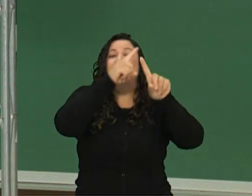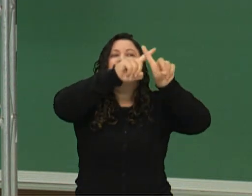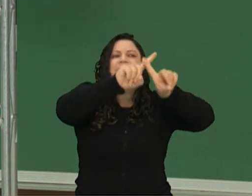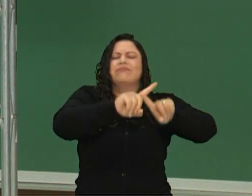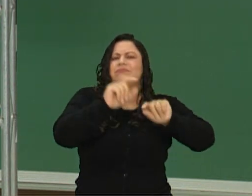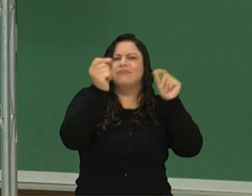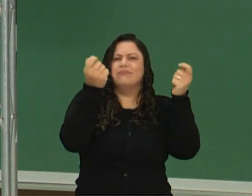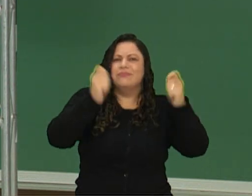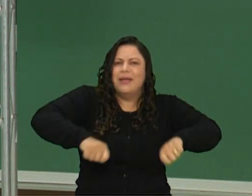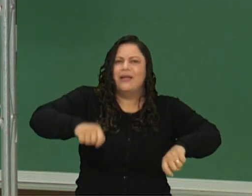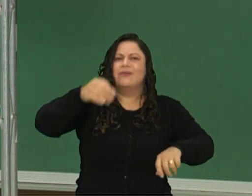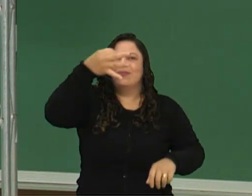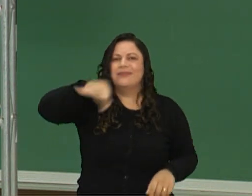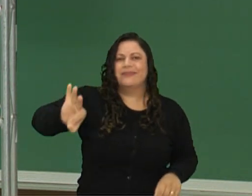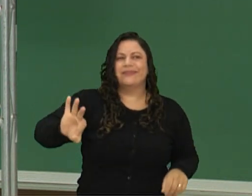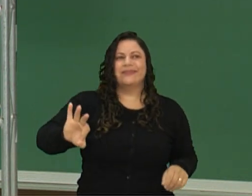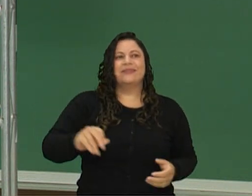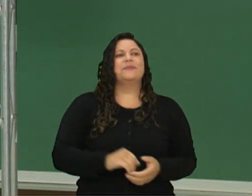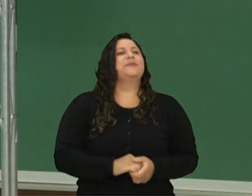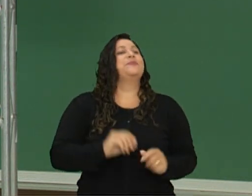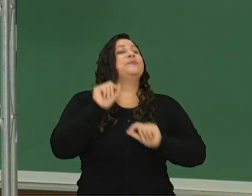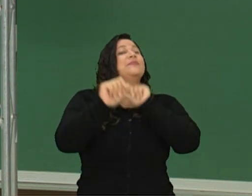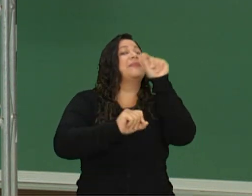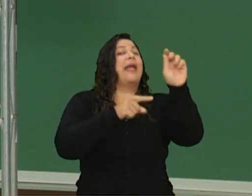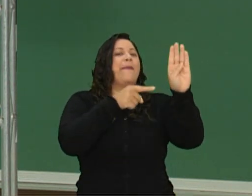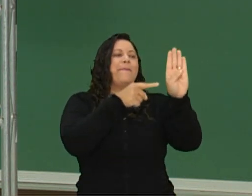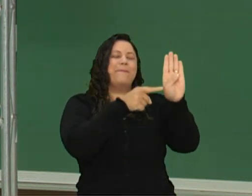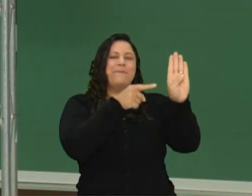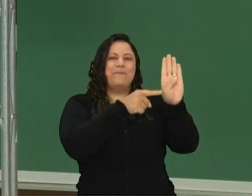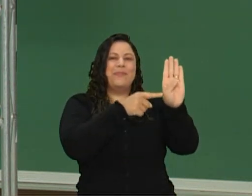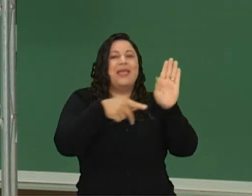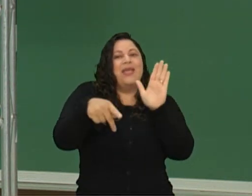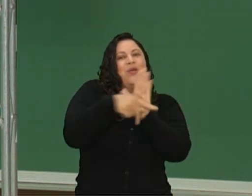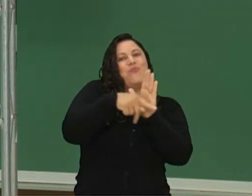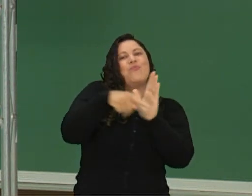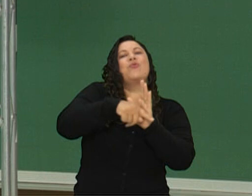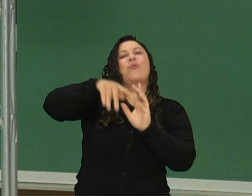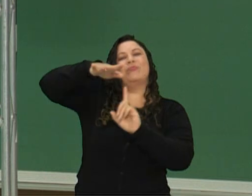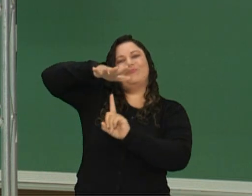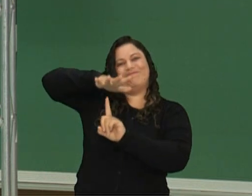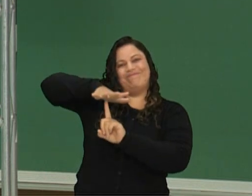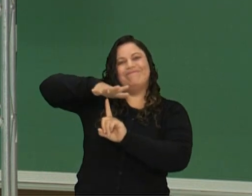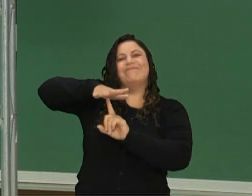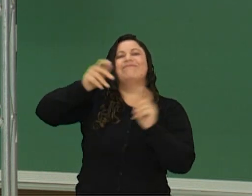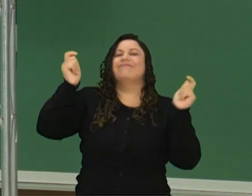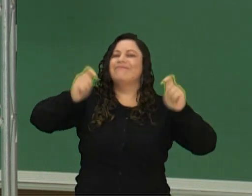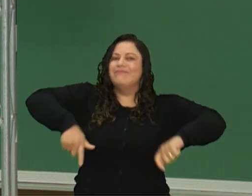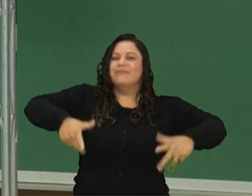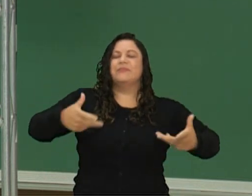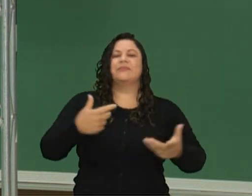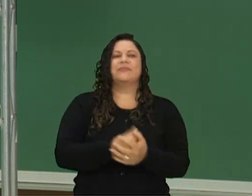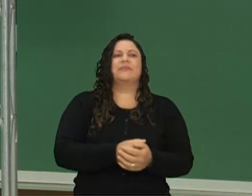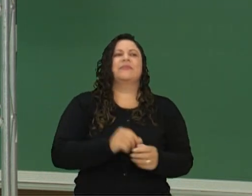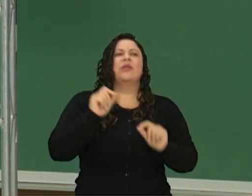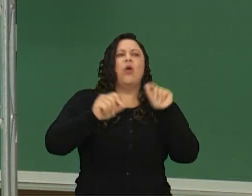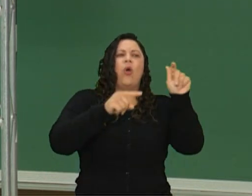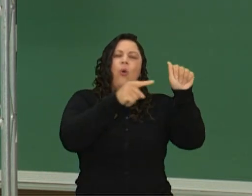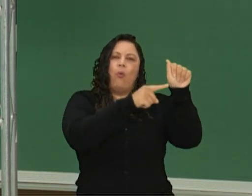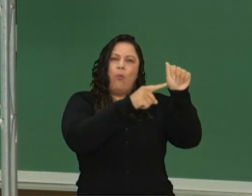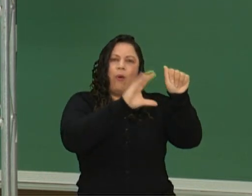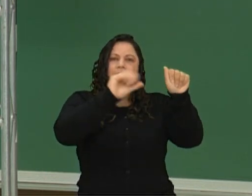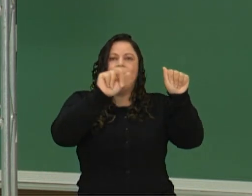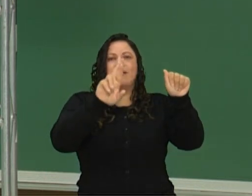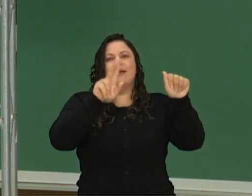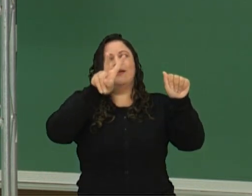que você acertou? Vamos descobrir? É a letra B, araucária. O carvalho, ele é mais próprio lá da Europa,